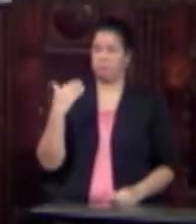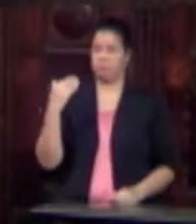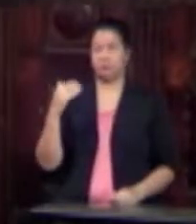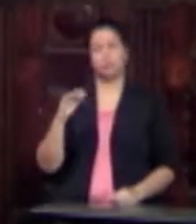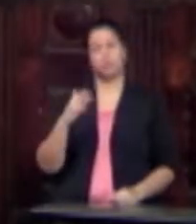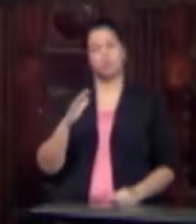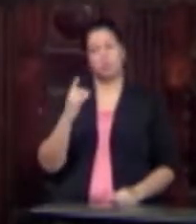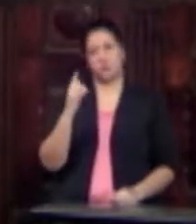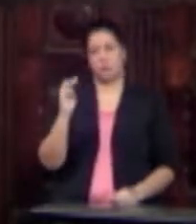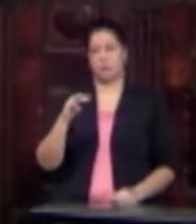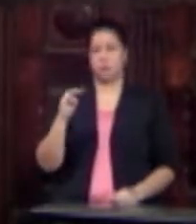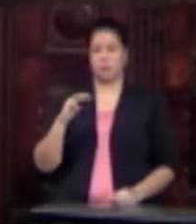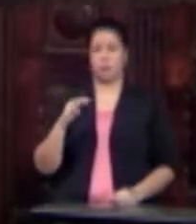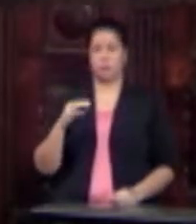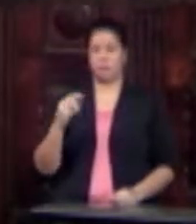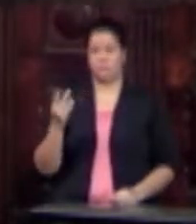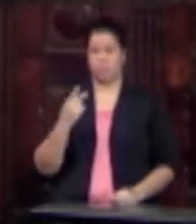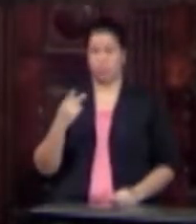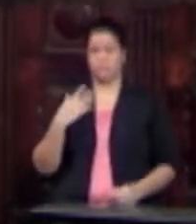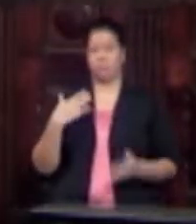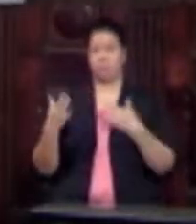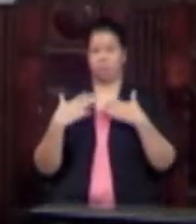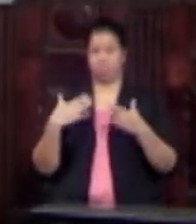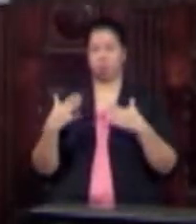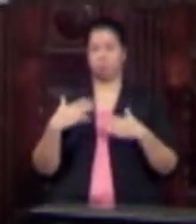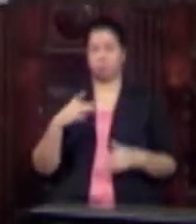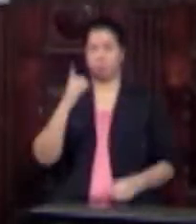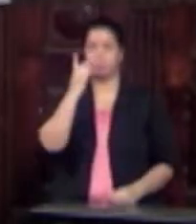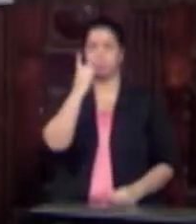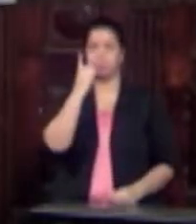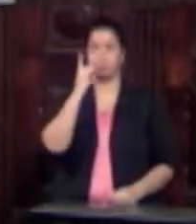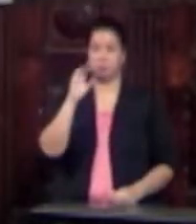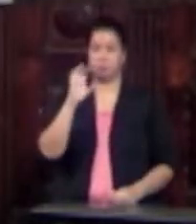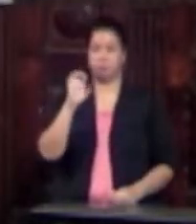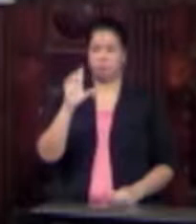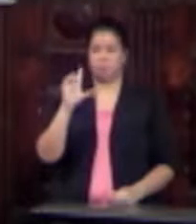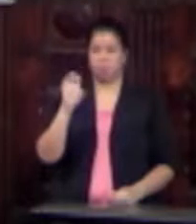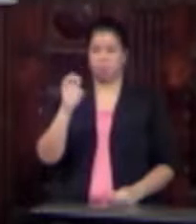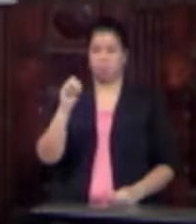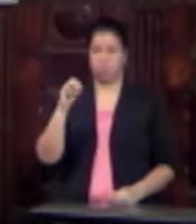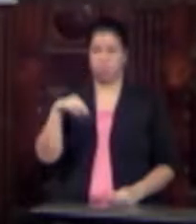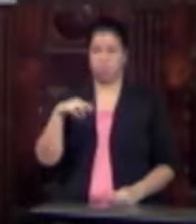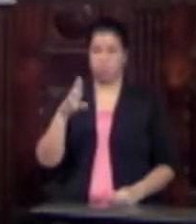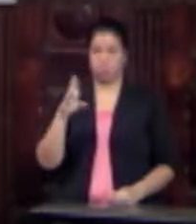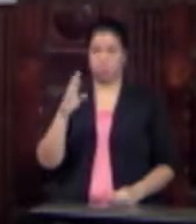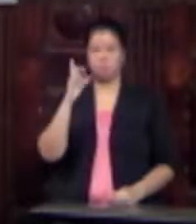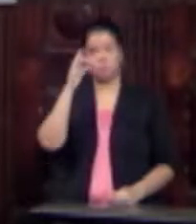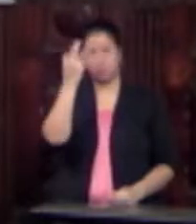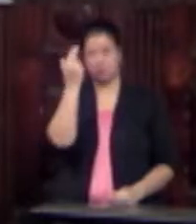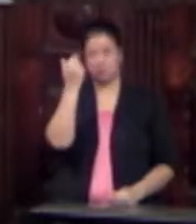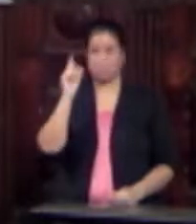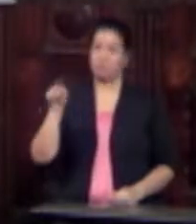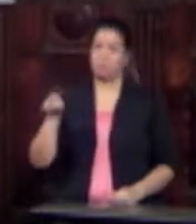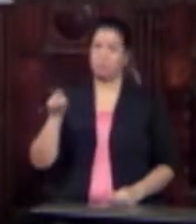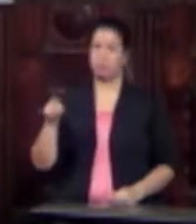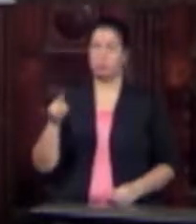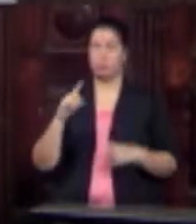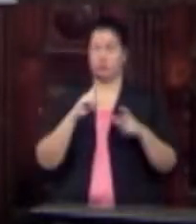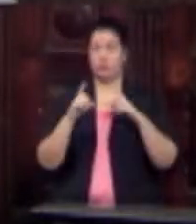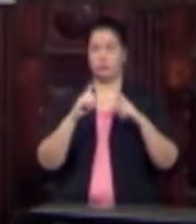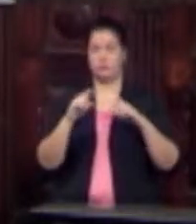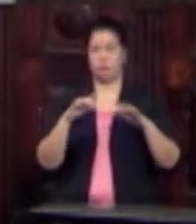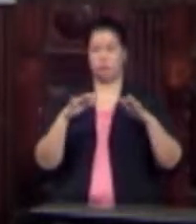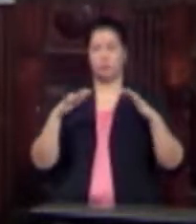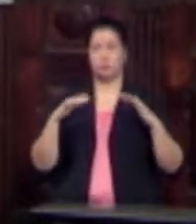atrás com o deputado Eliomar Coelho sobre a audiência pública